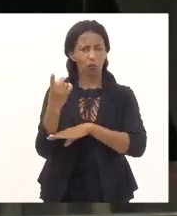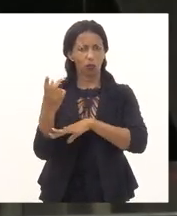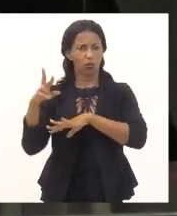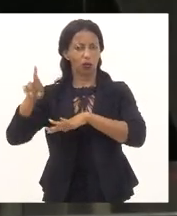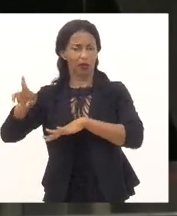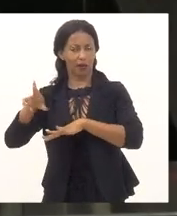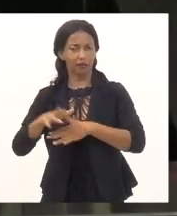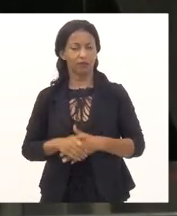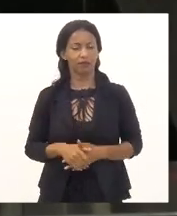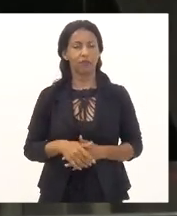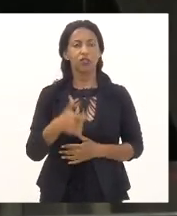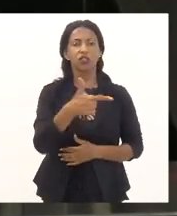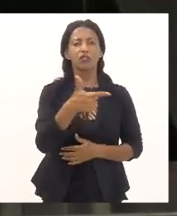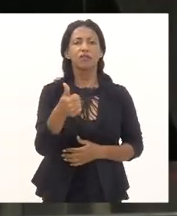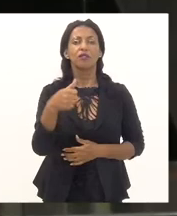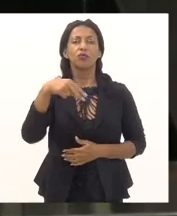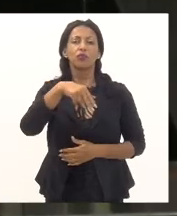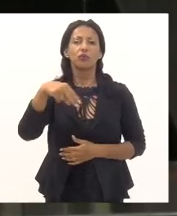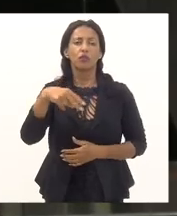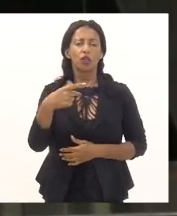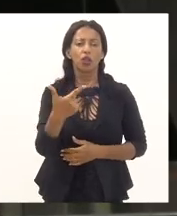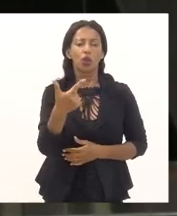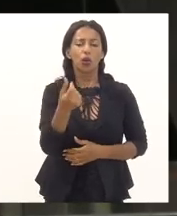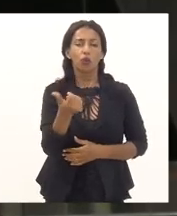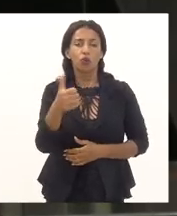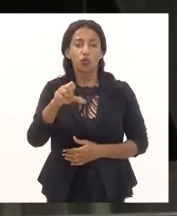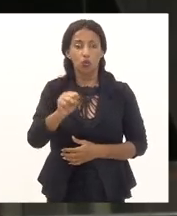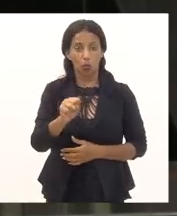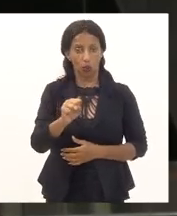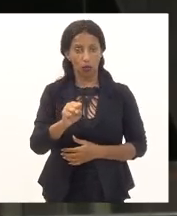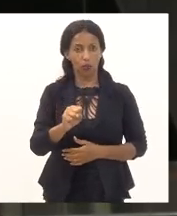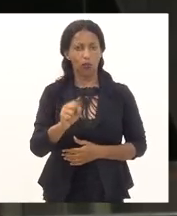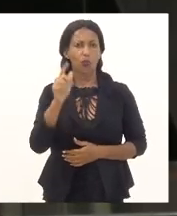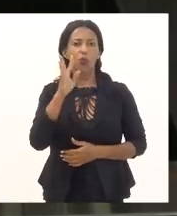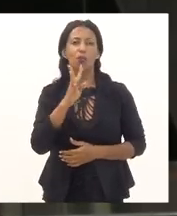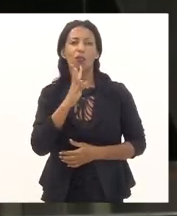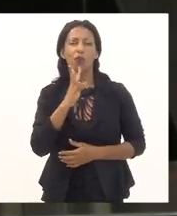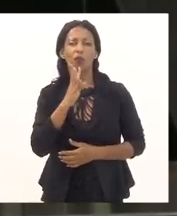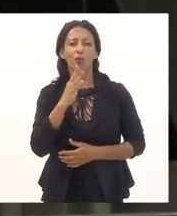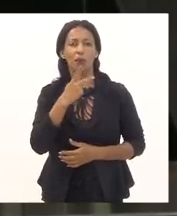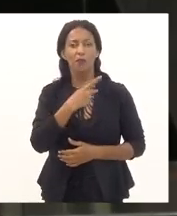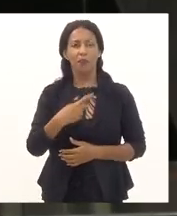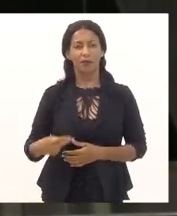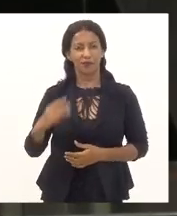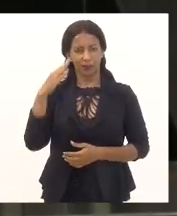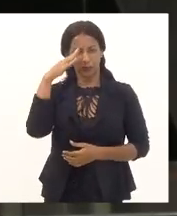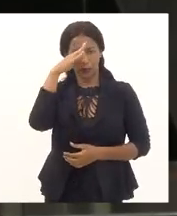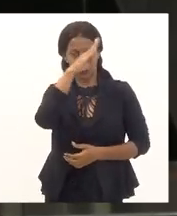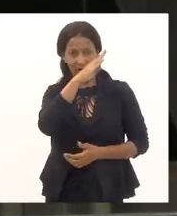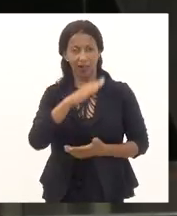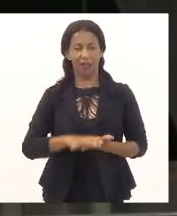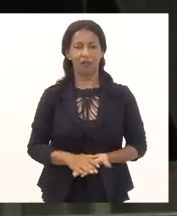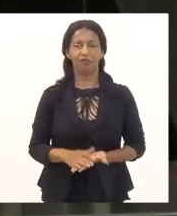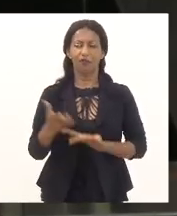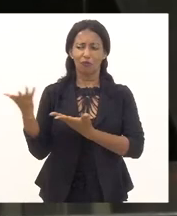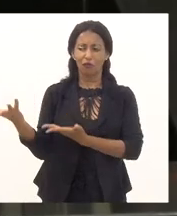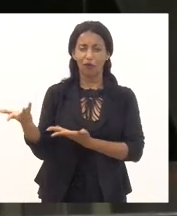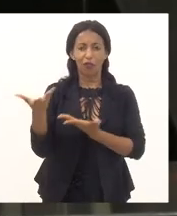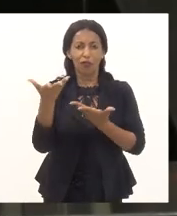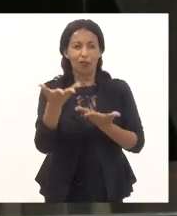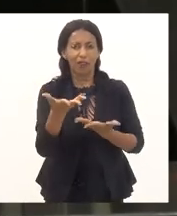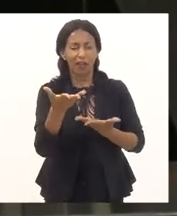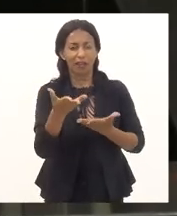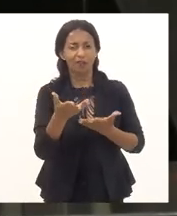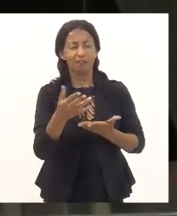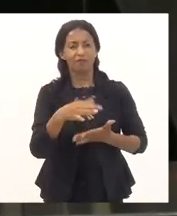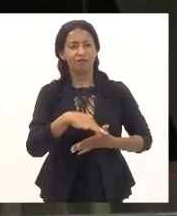doutorado. No dia 21 de novembro de 2018, André Mendonça conheceu o presidente Jair Bolsonaro e foi convidado para chefiar